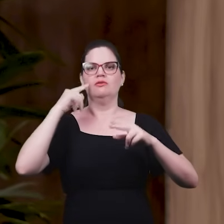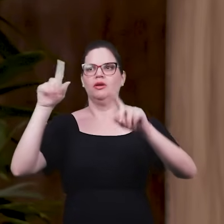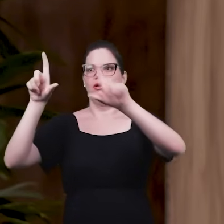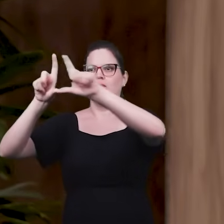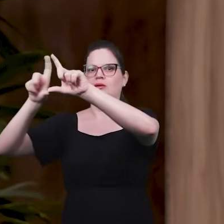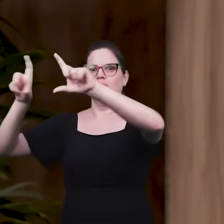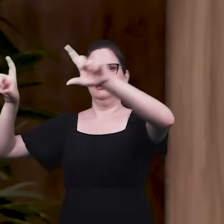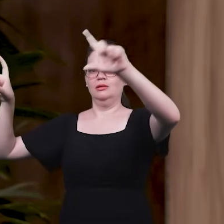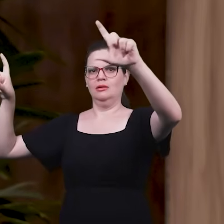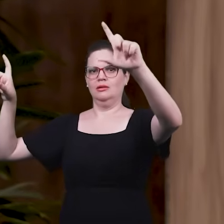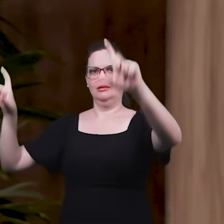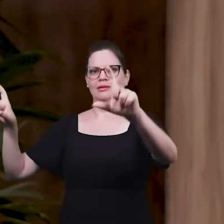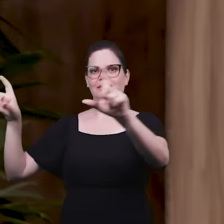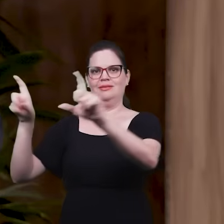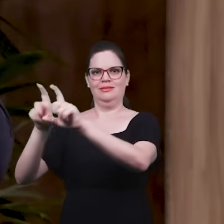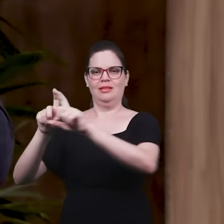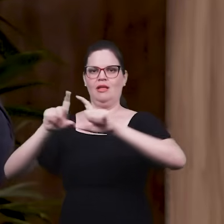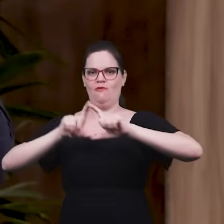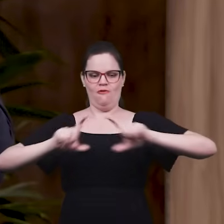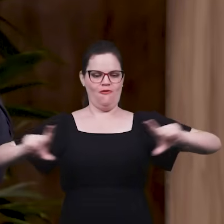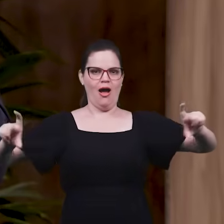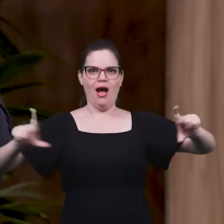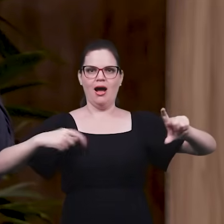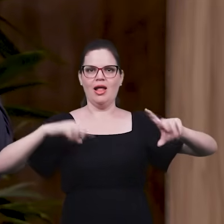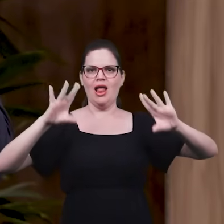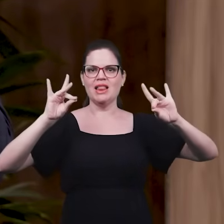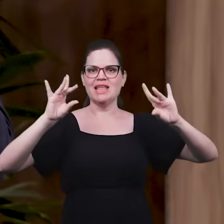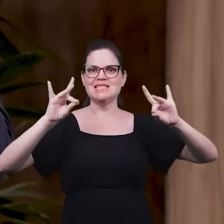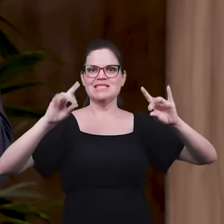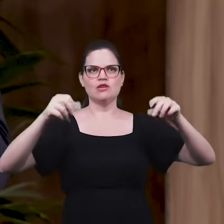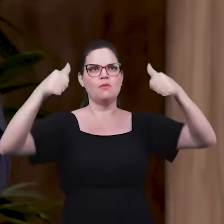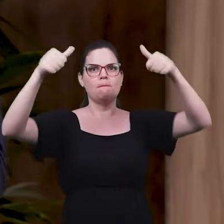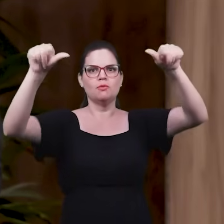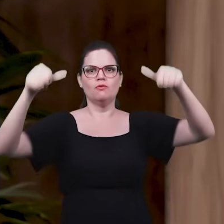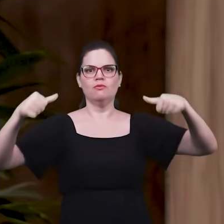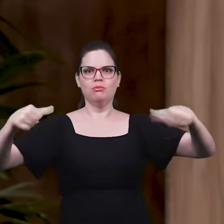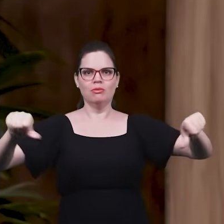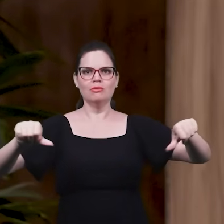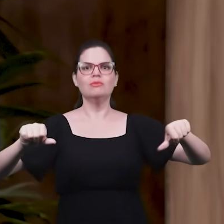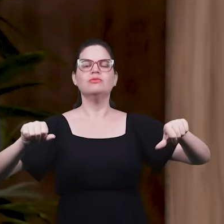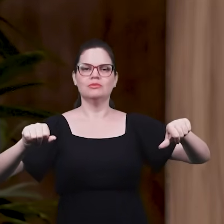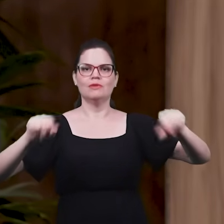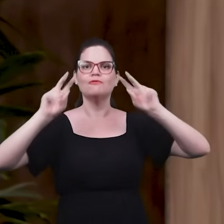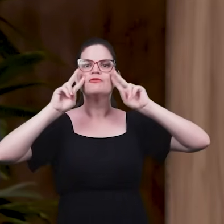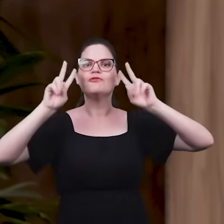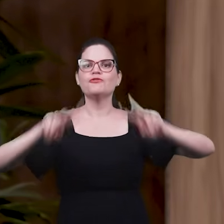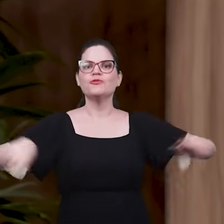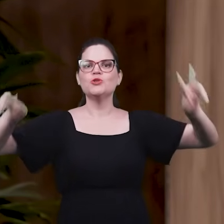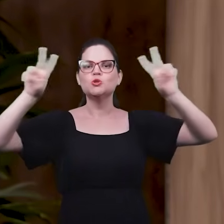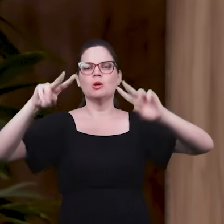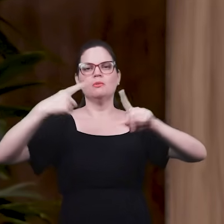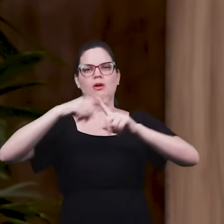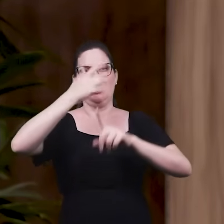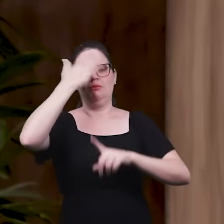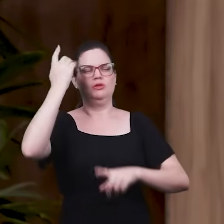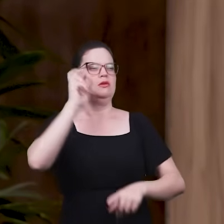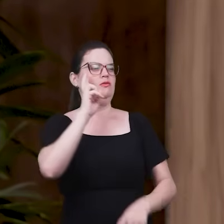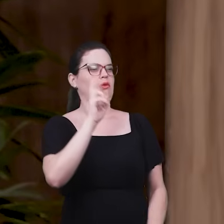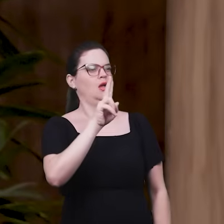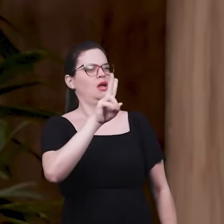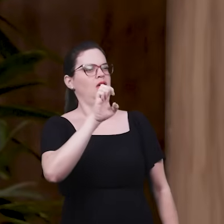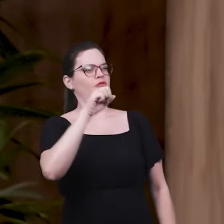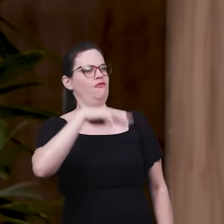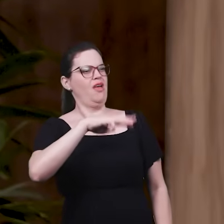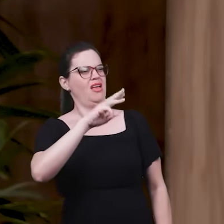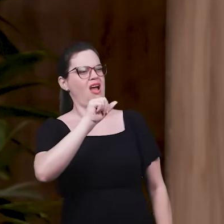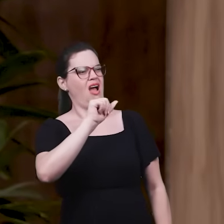termos adesivos, faixas em frente às igrejas. Por quê? Porque a pessoa começa